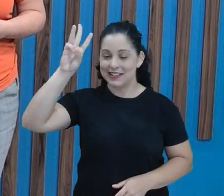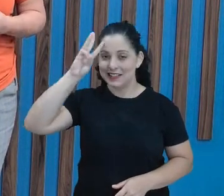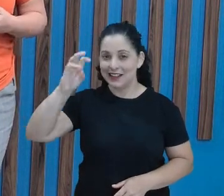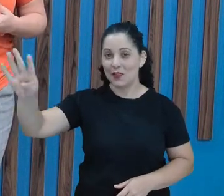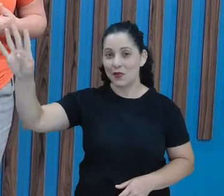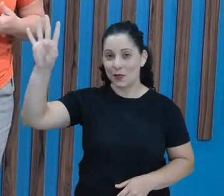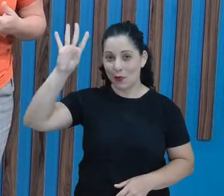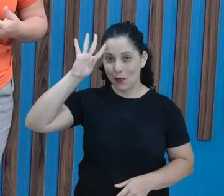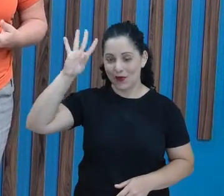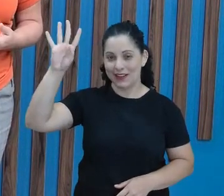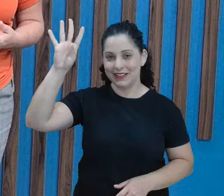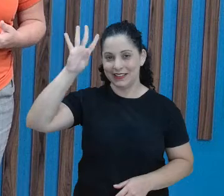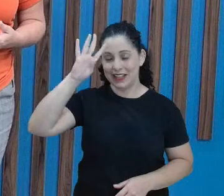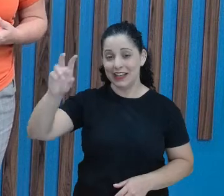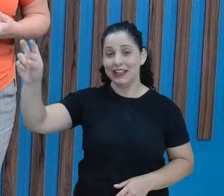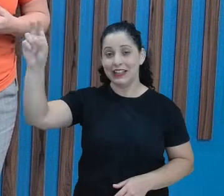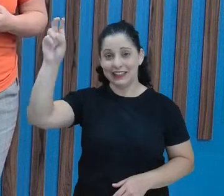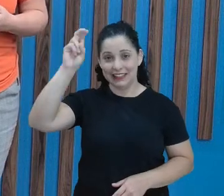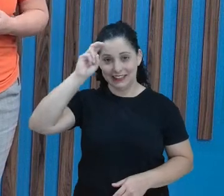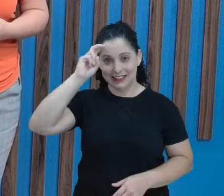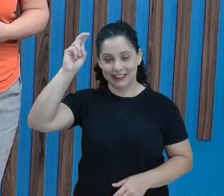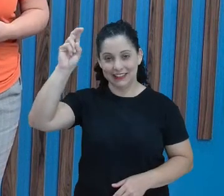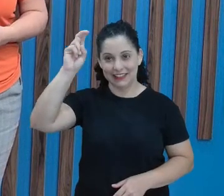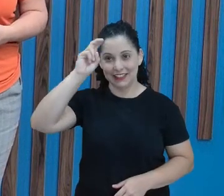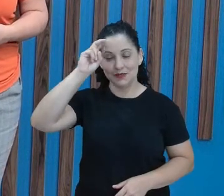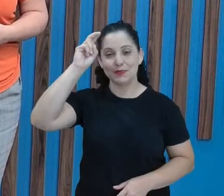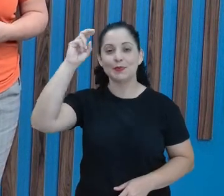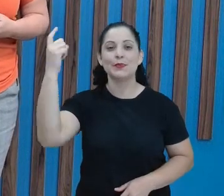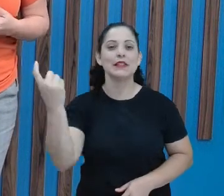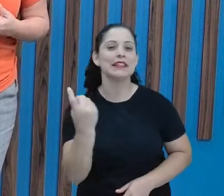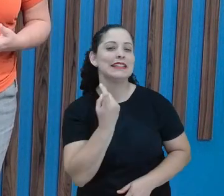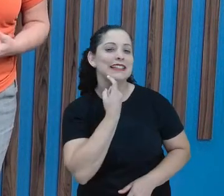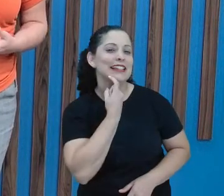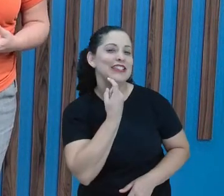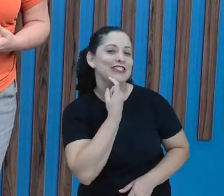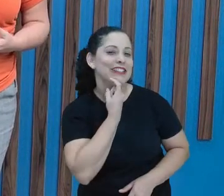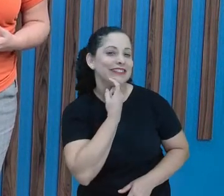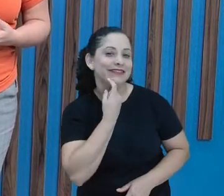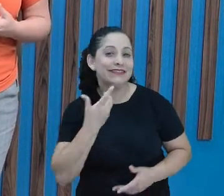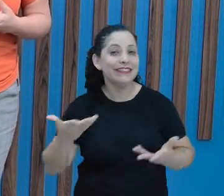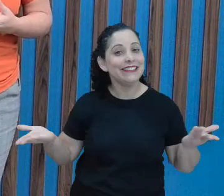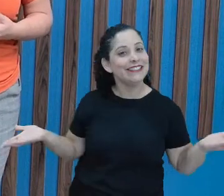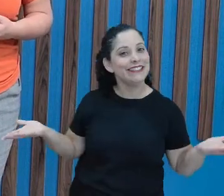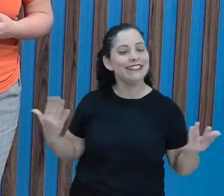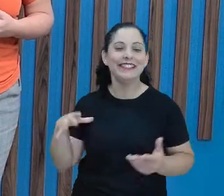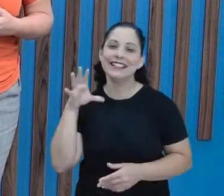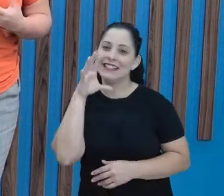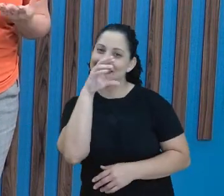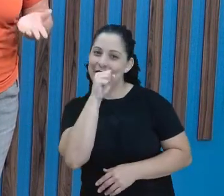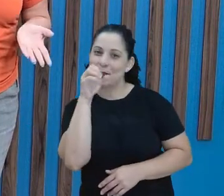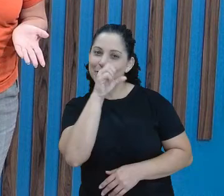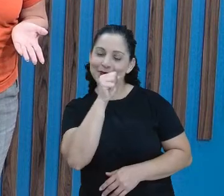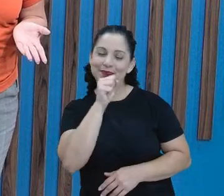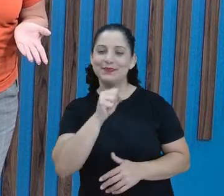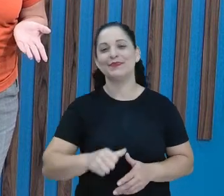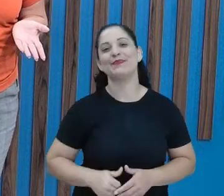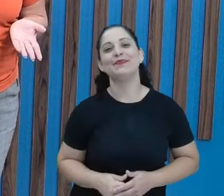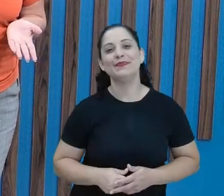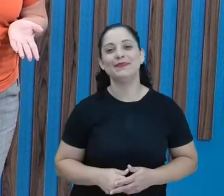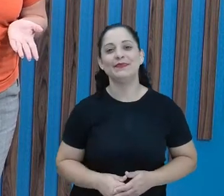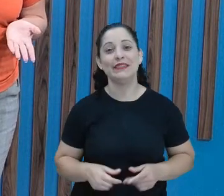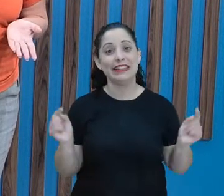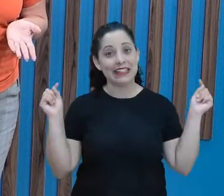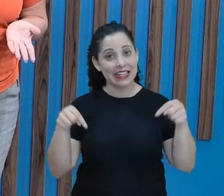terça-feira, a quarta-feira, a quinta-feira, sexta-feira e o sábado, quando